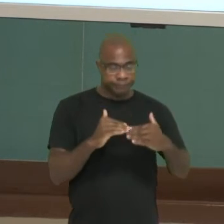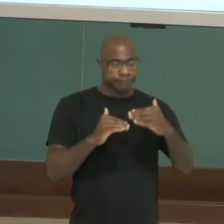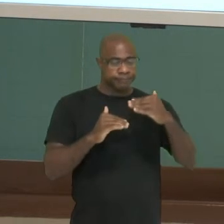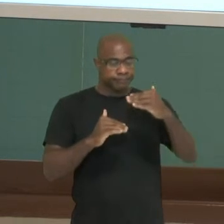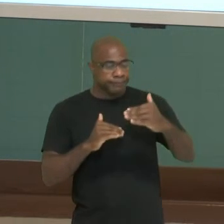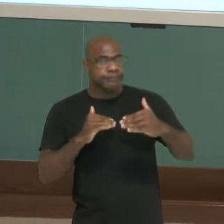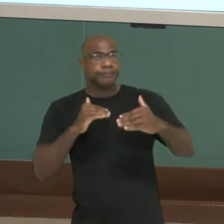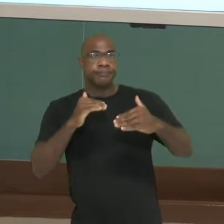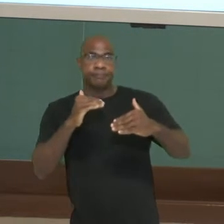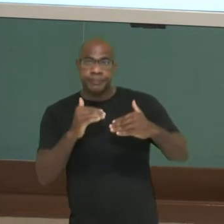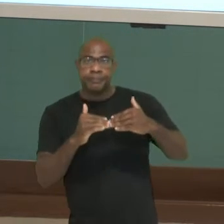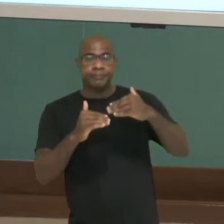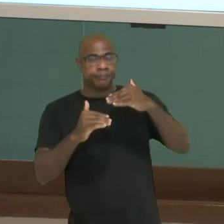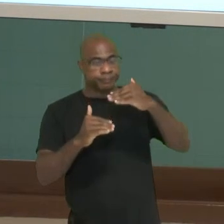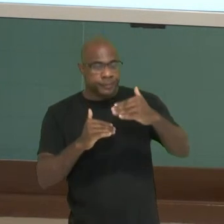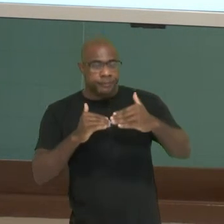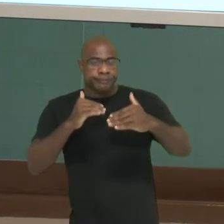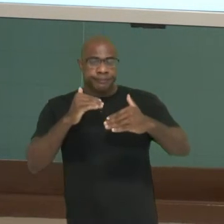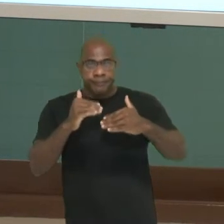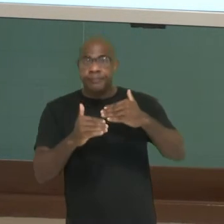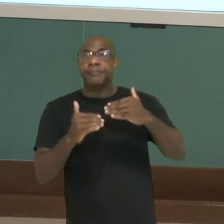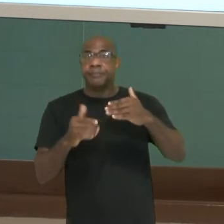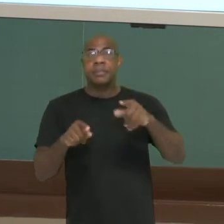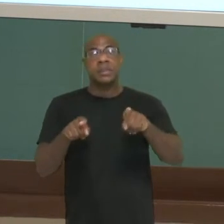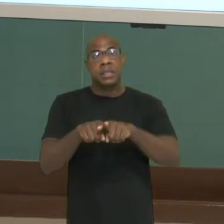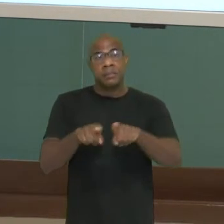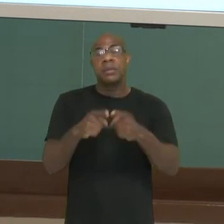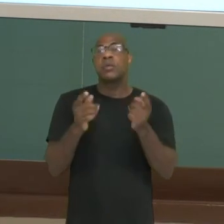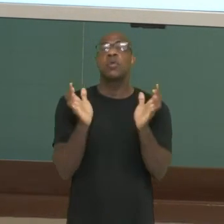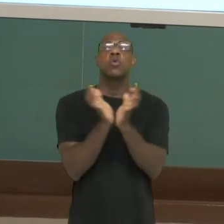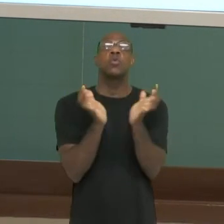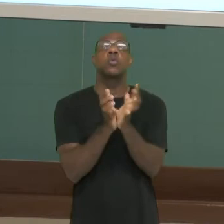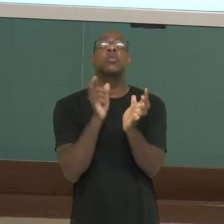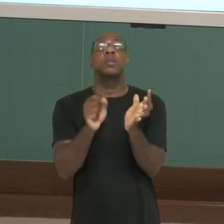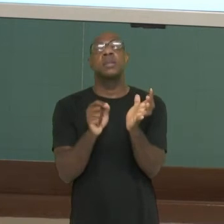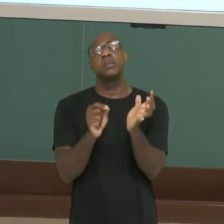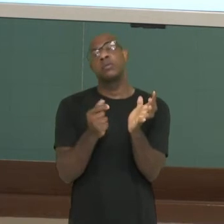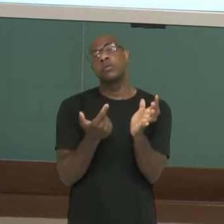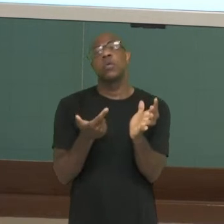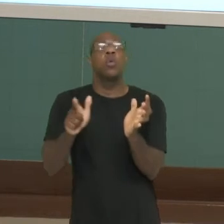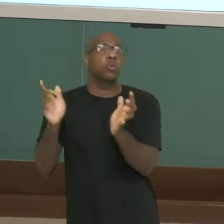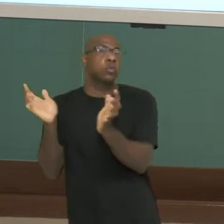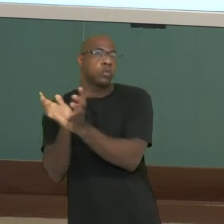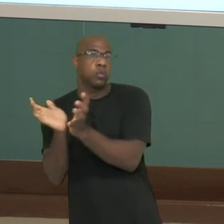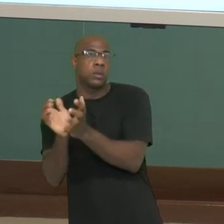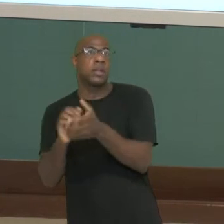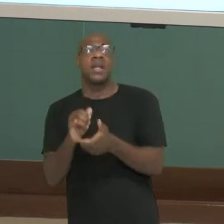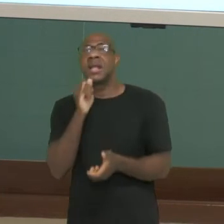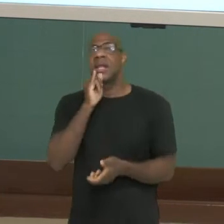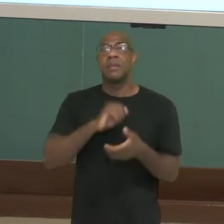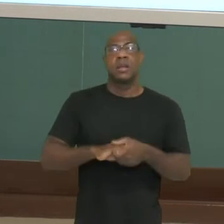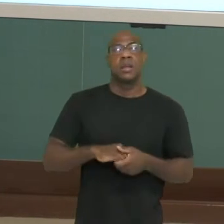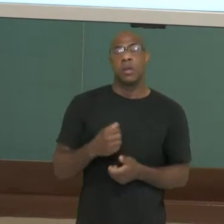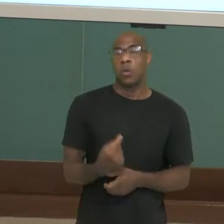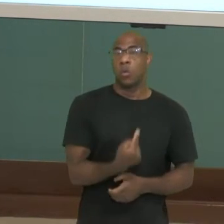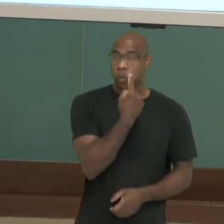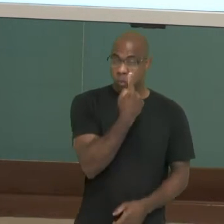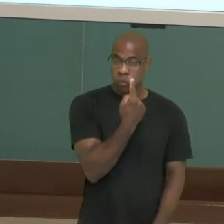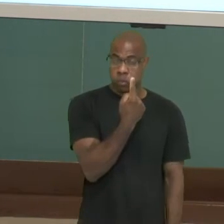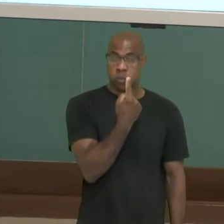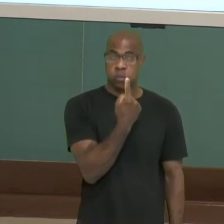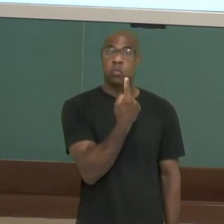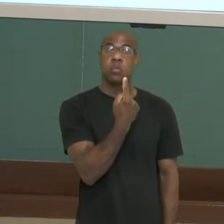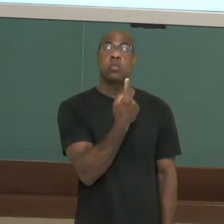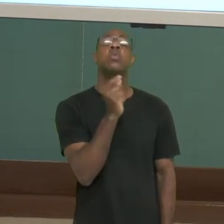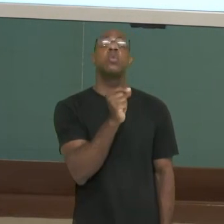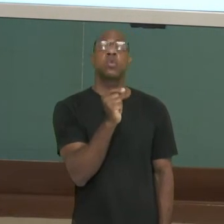seja, né, aos poucos, de uma espécie em outra. Então, é quando um indivíduo,